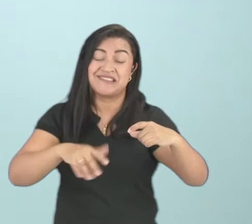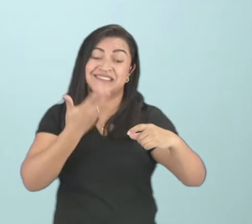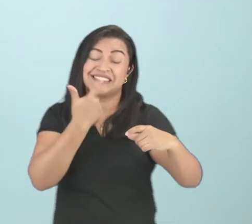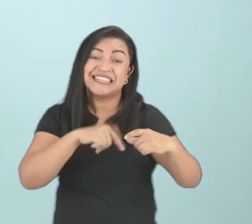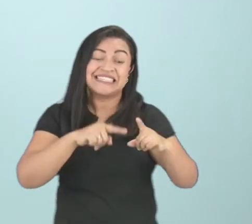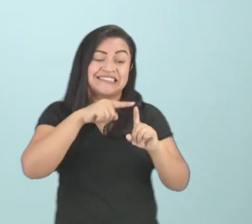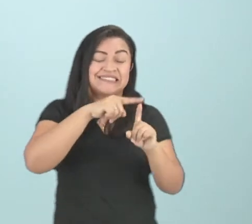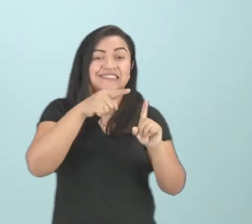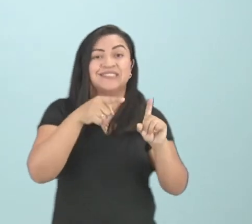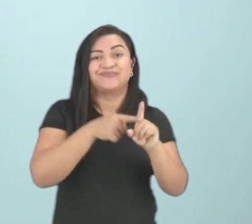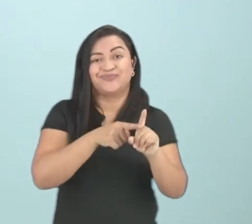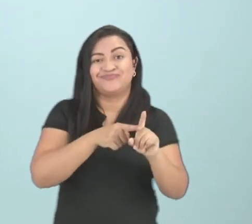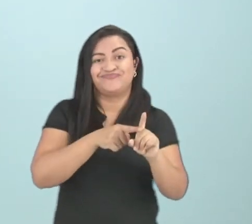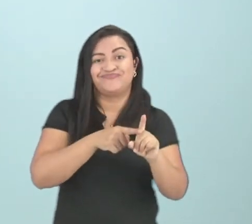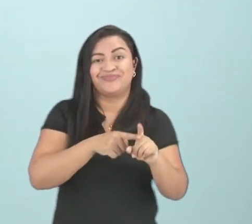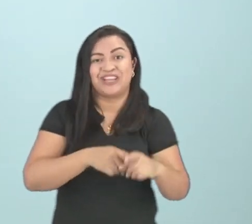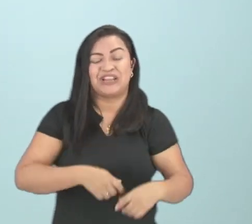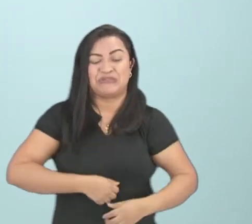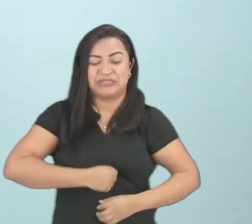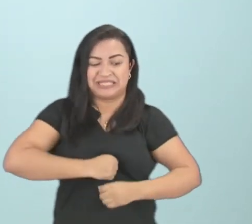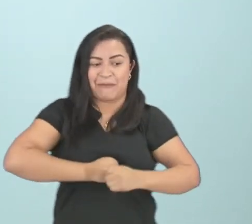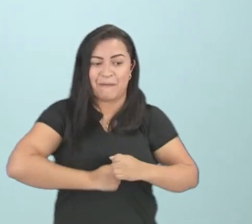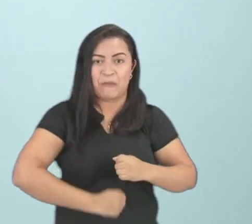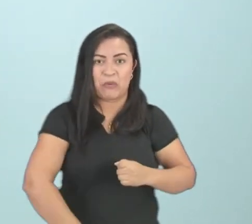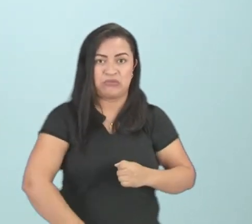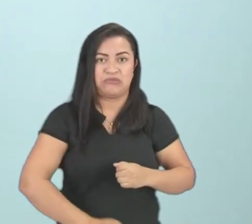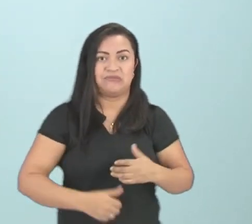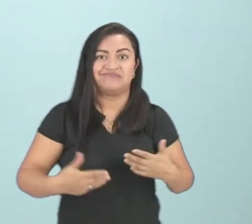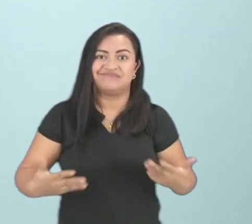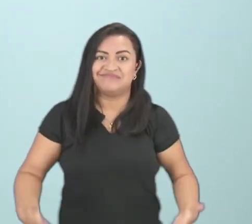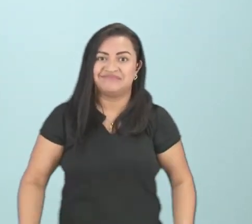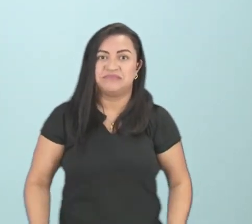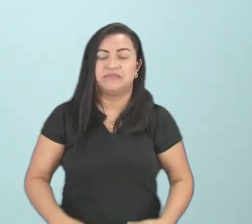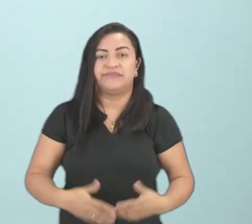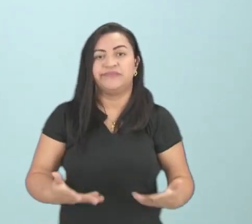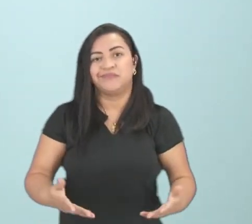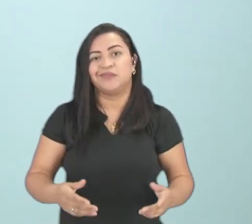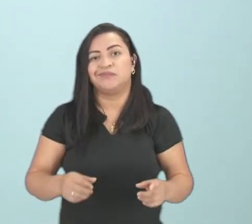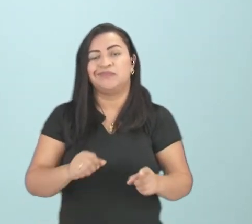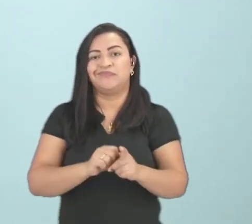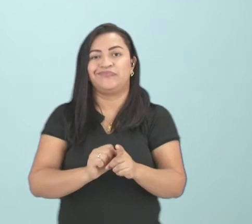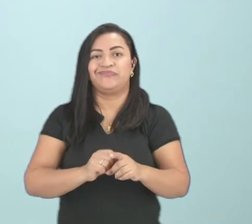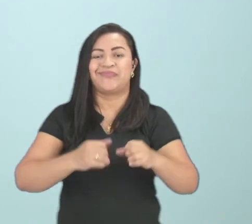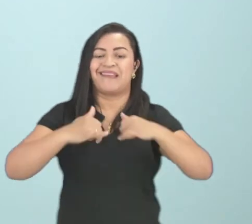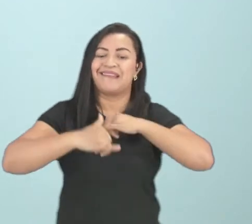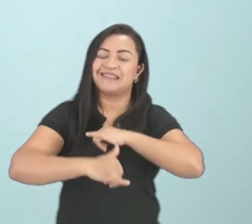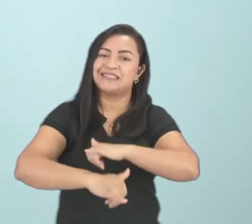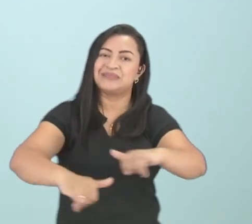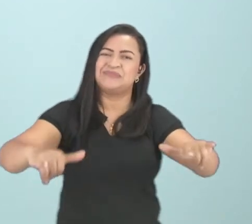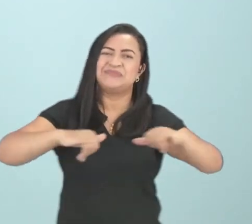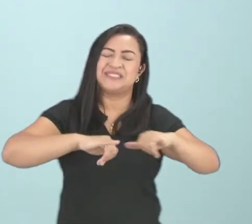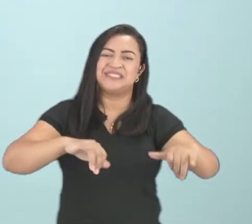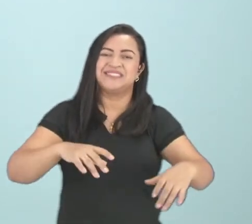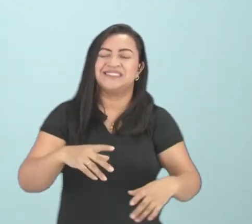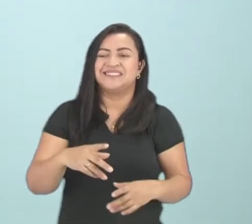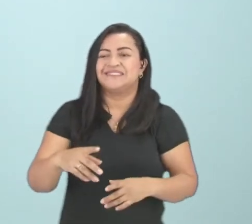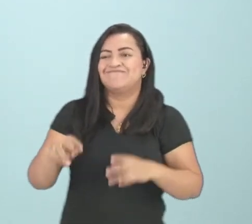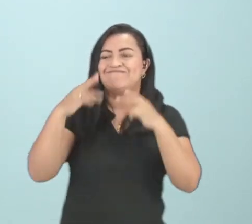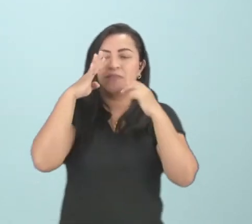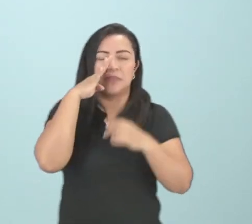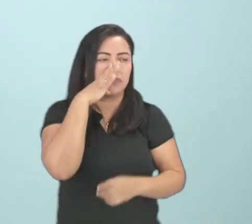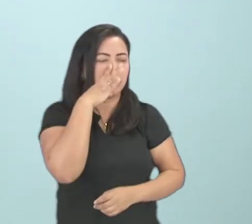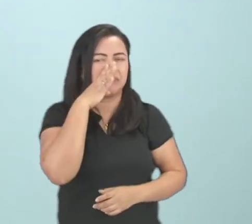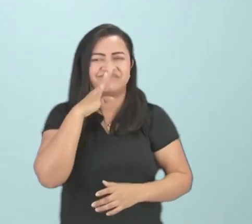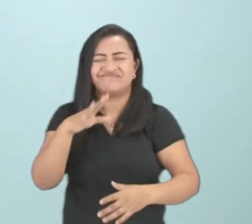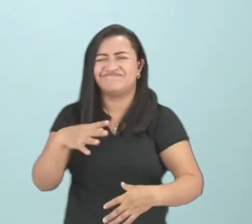situação conflitante. A mídia coloca isso e, de certa forma, traz assim, um mal-estar social nas